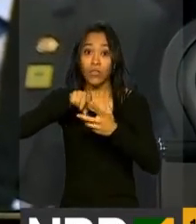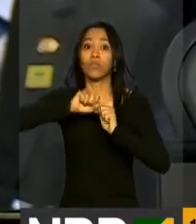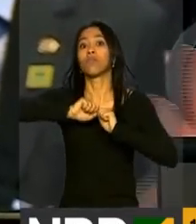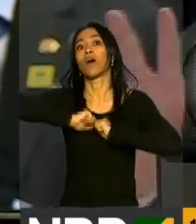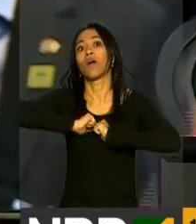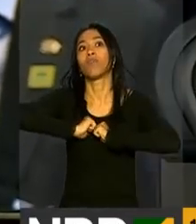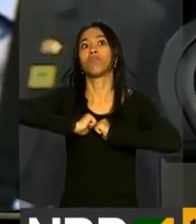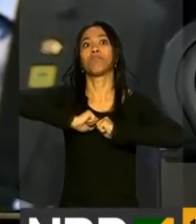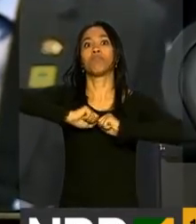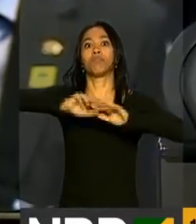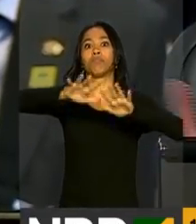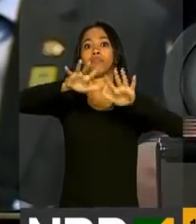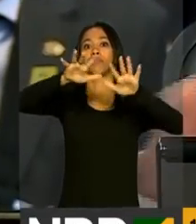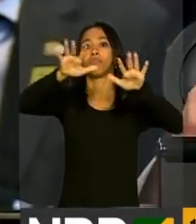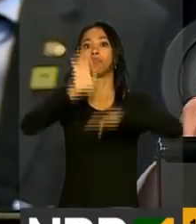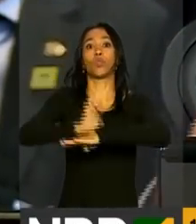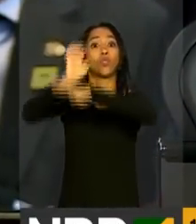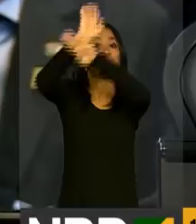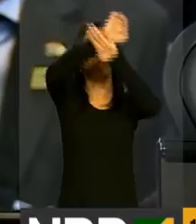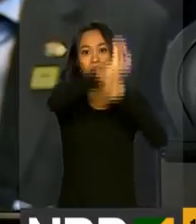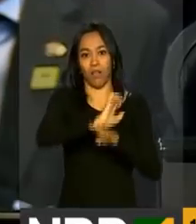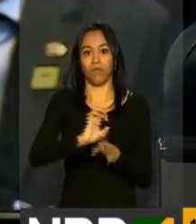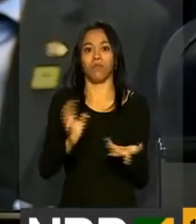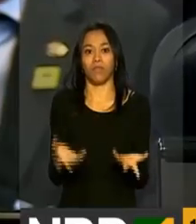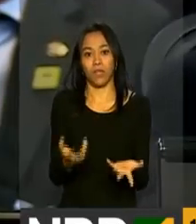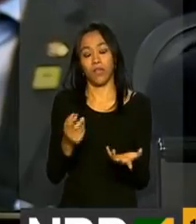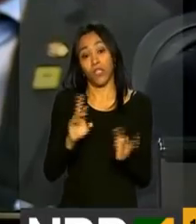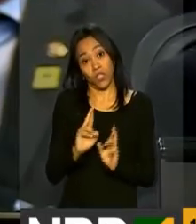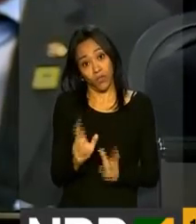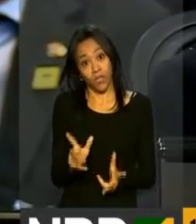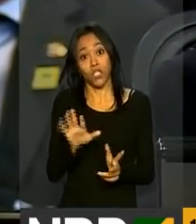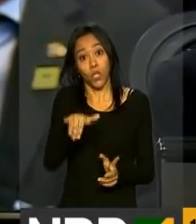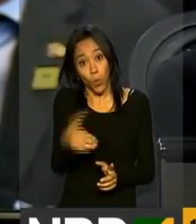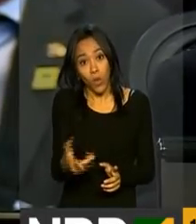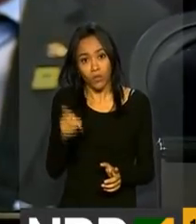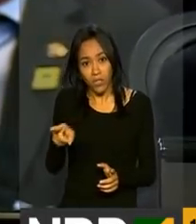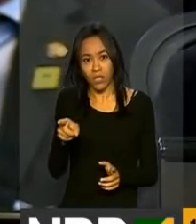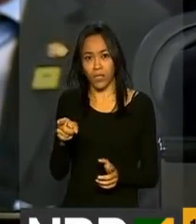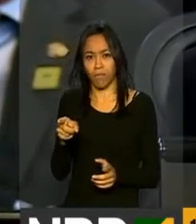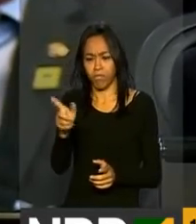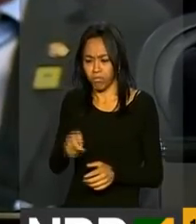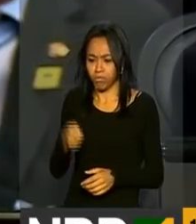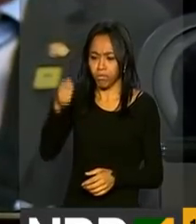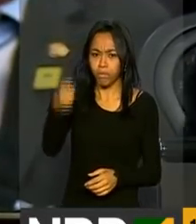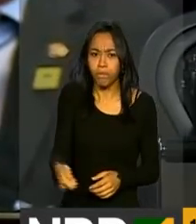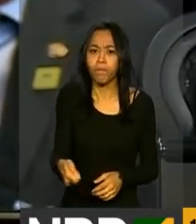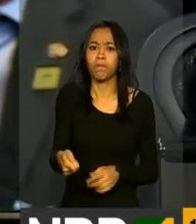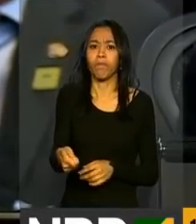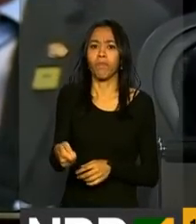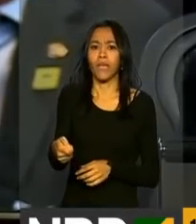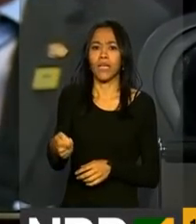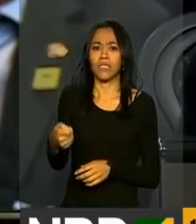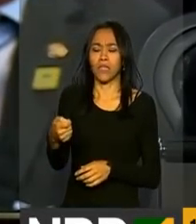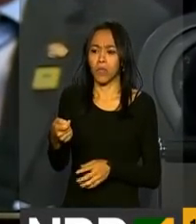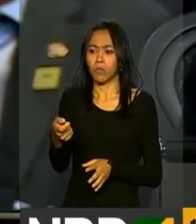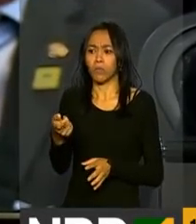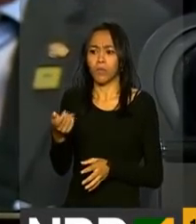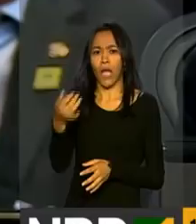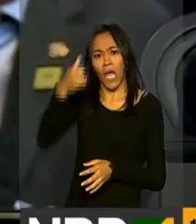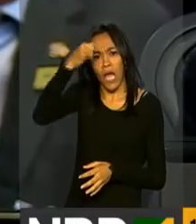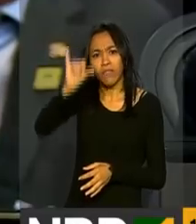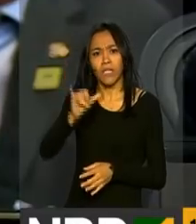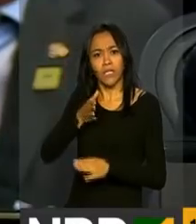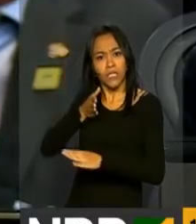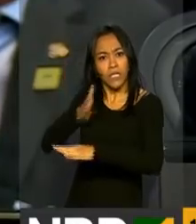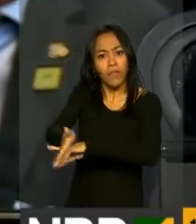estado e vai para outros estados diferentemente quando você combate esse desandar que num dado momento